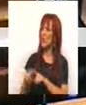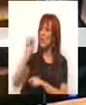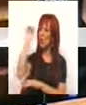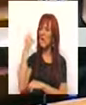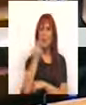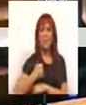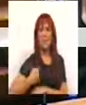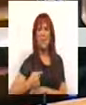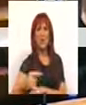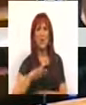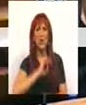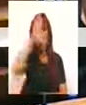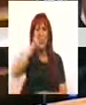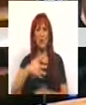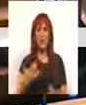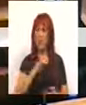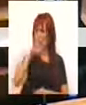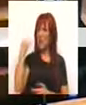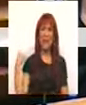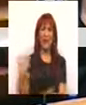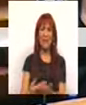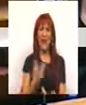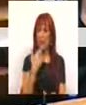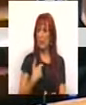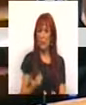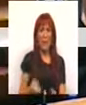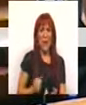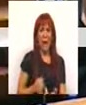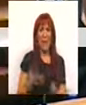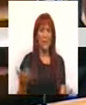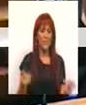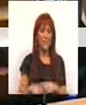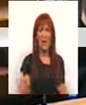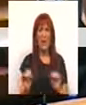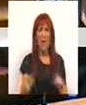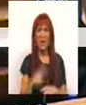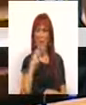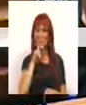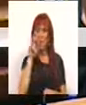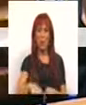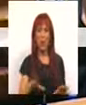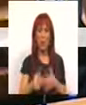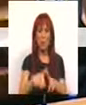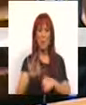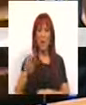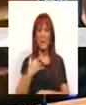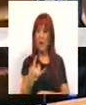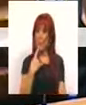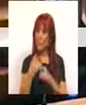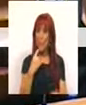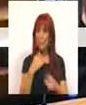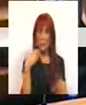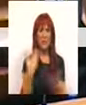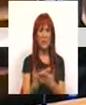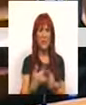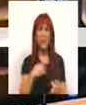Permanente. Sr. Ministro, já que o Sr. Ministro até agora nada respondeu e nada respondeu ao Grupo Parlamentar do PSD nas perguntas que lhe foram